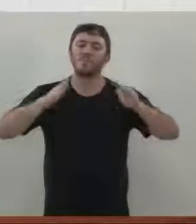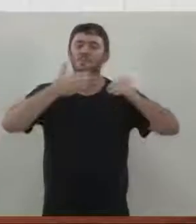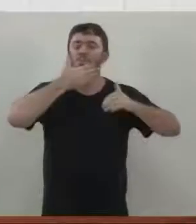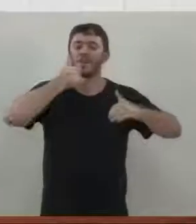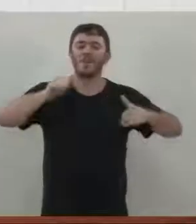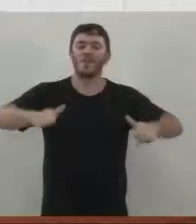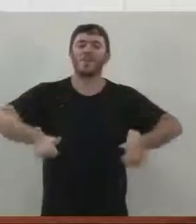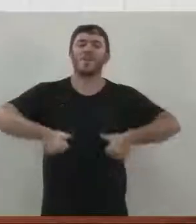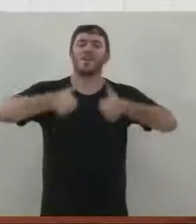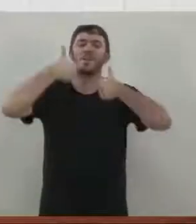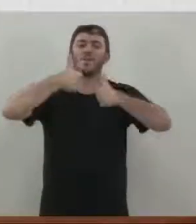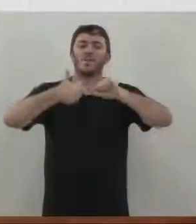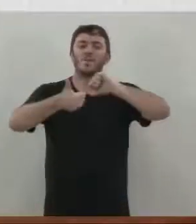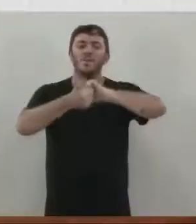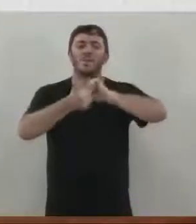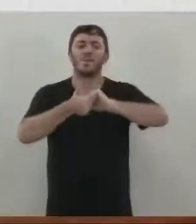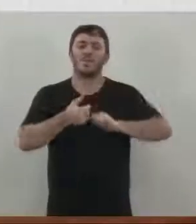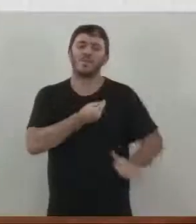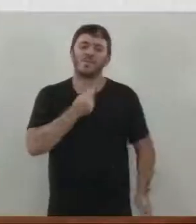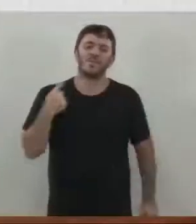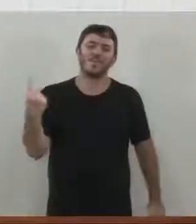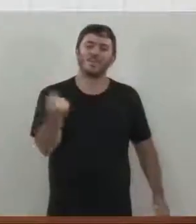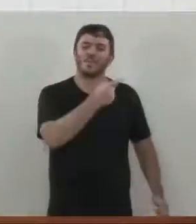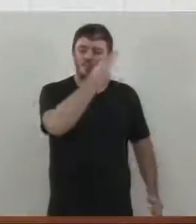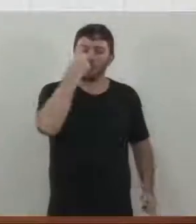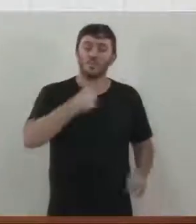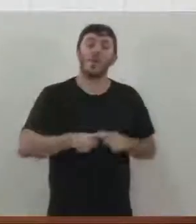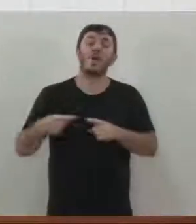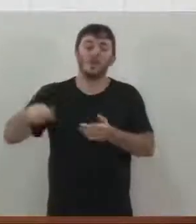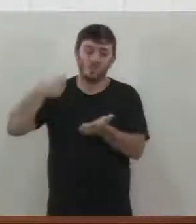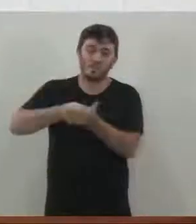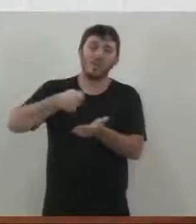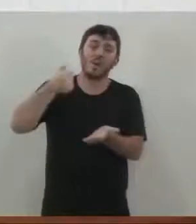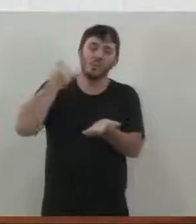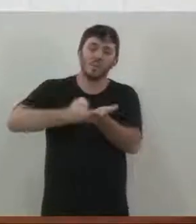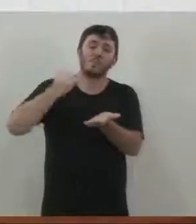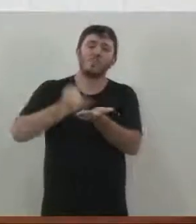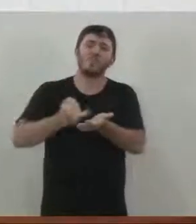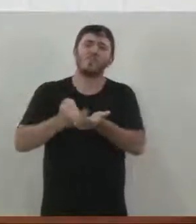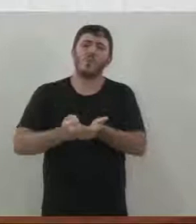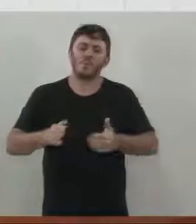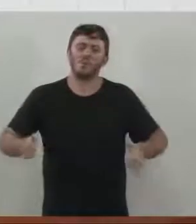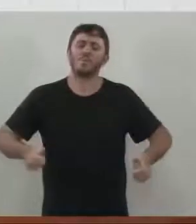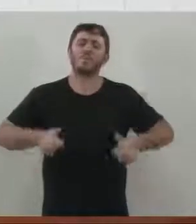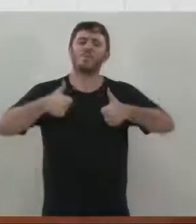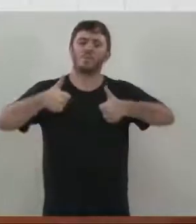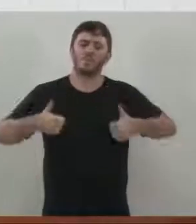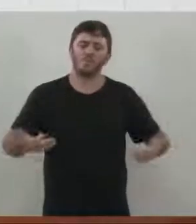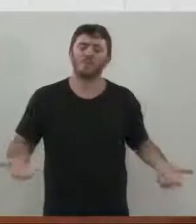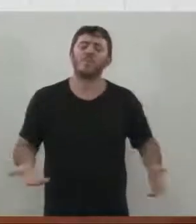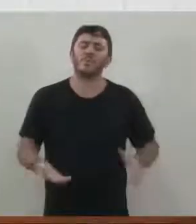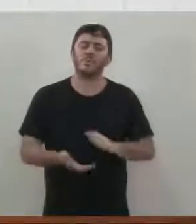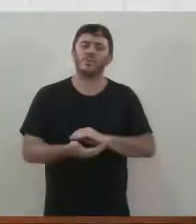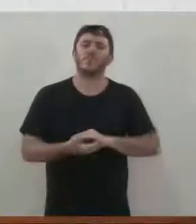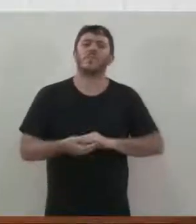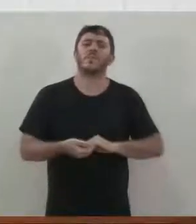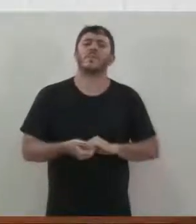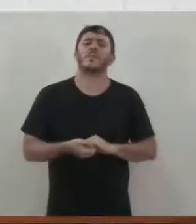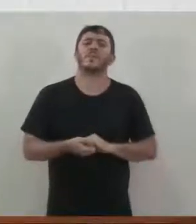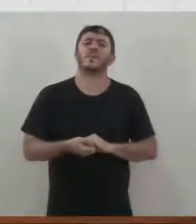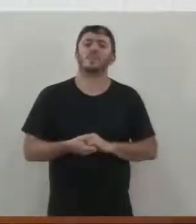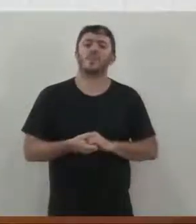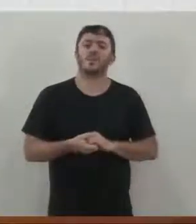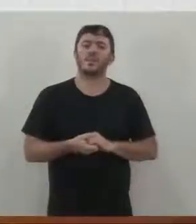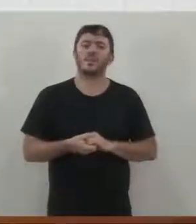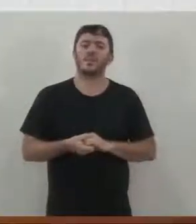os moradores que pagam seus impostos e merecem uma qualidade de serviço com garantia e um serviço com qualidade. Também